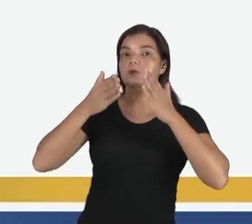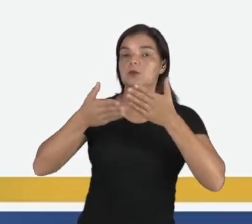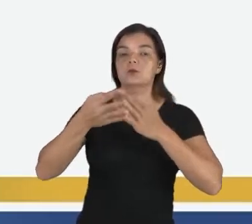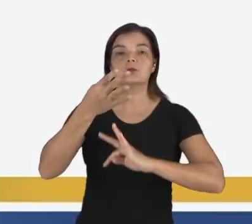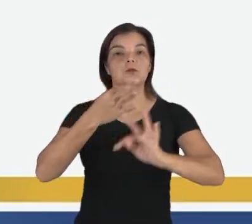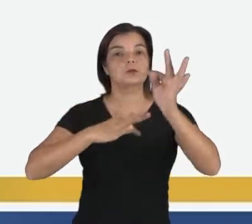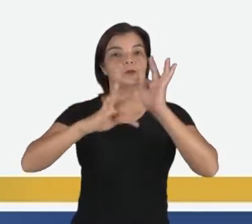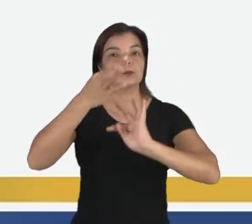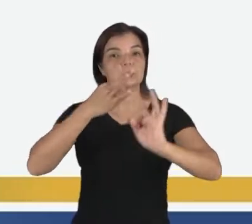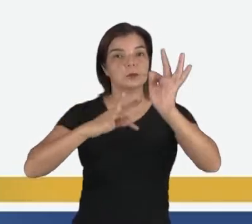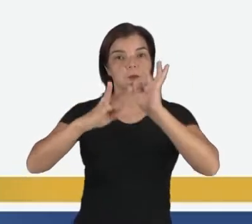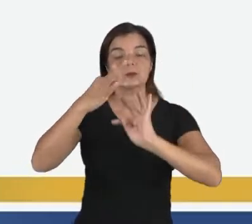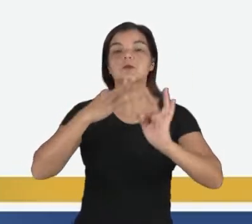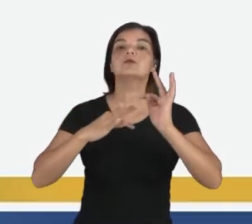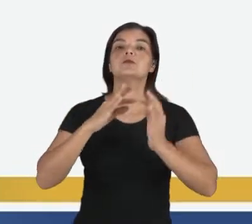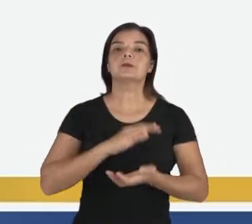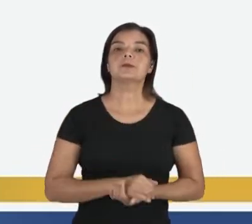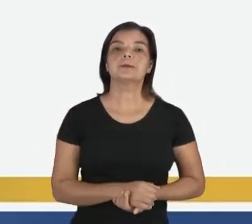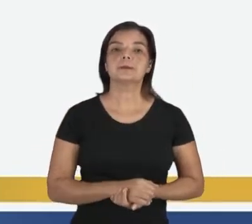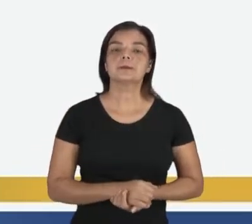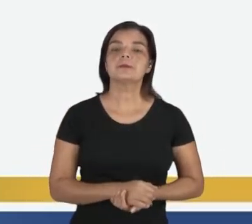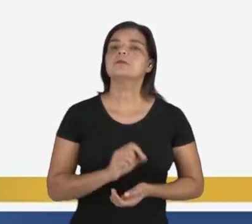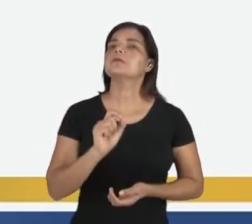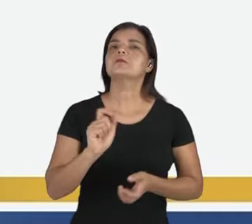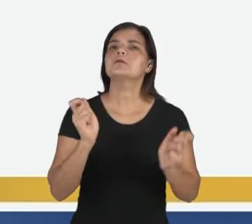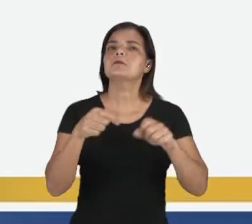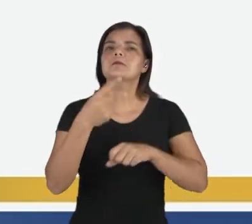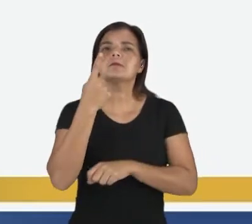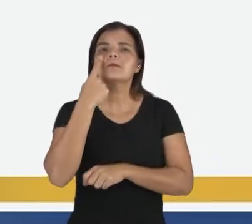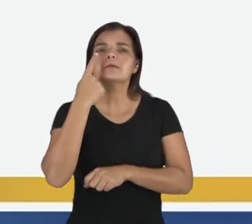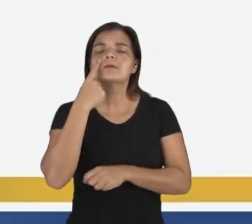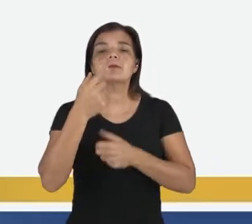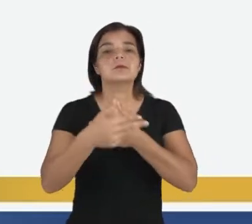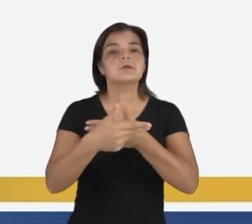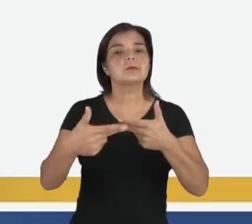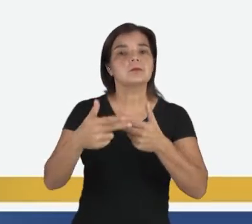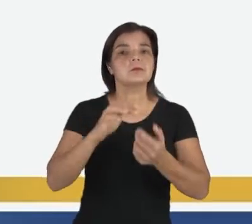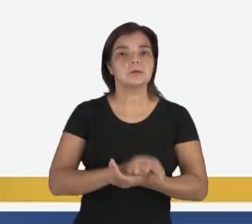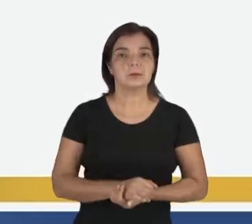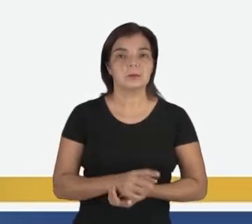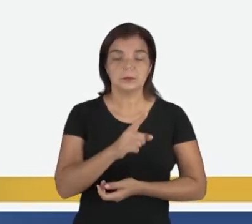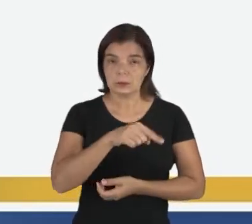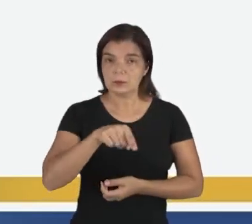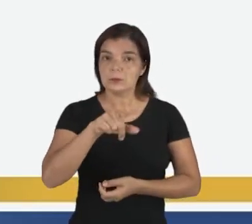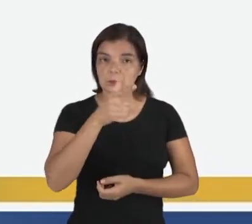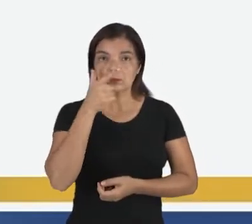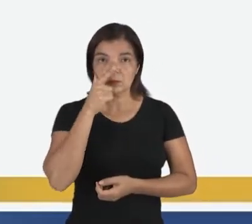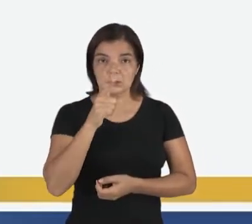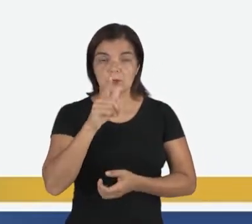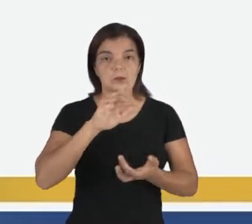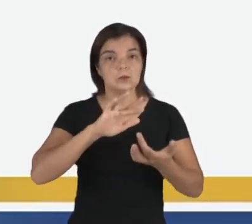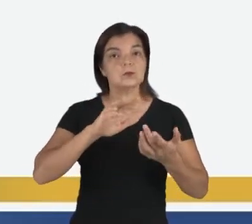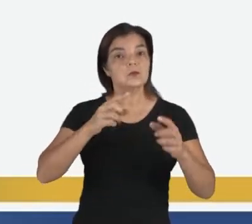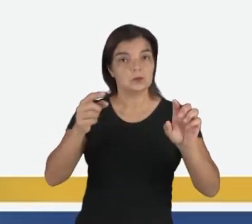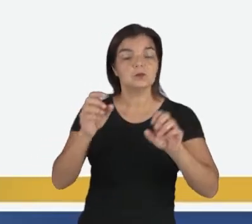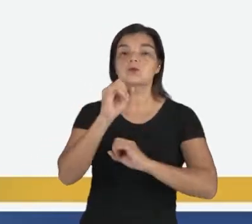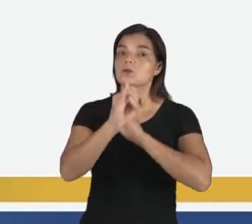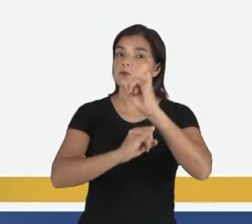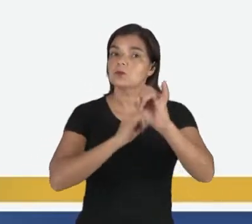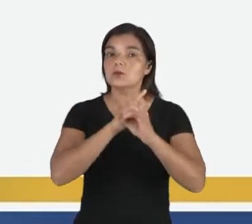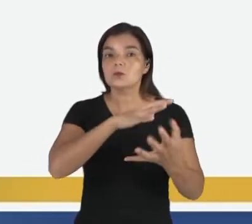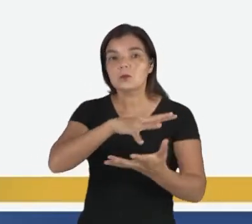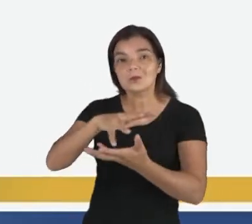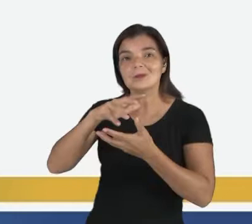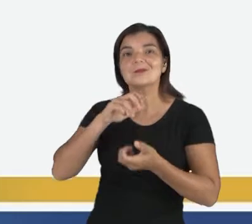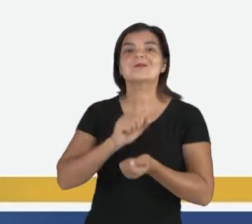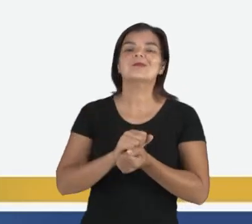para a tecnologia. E o que é possível fazer com esses objetos? Você consegue se conectar ao mundo,